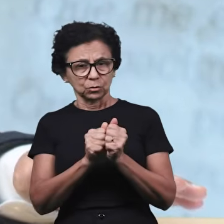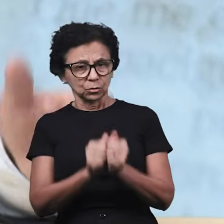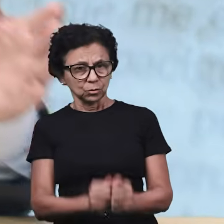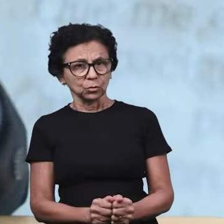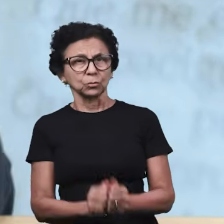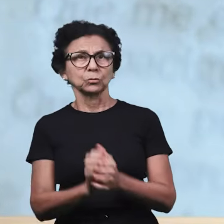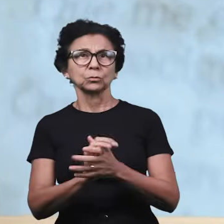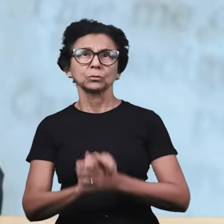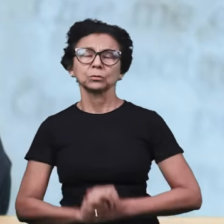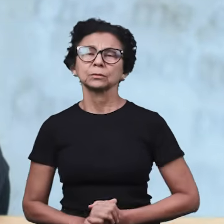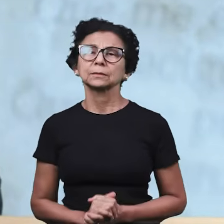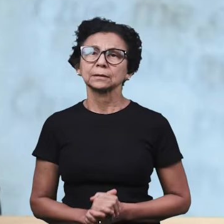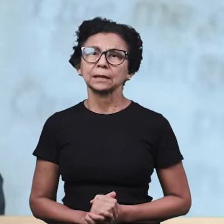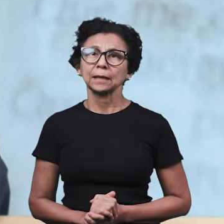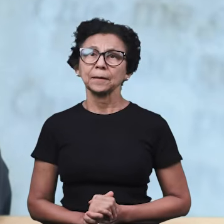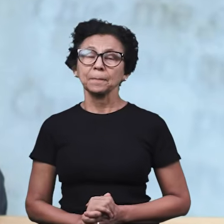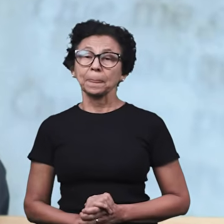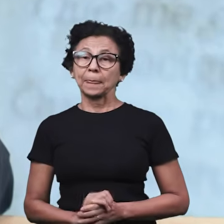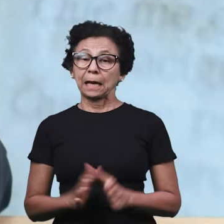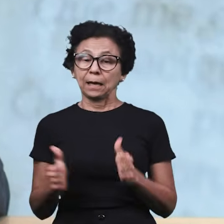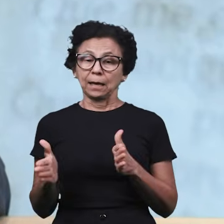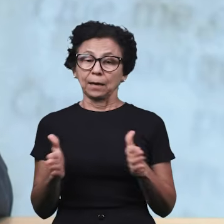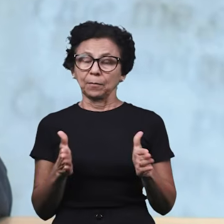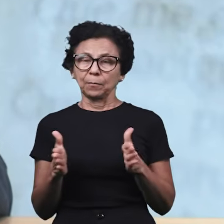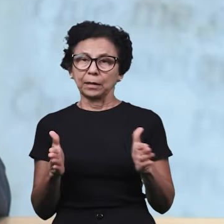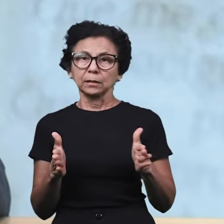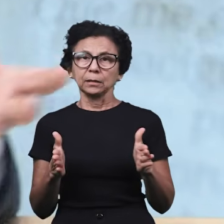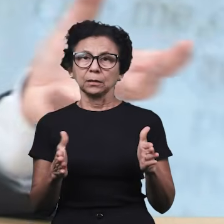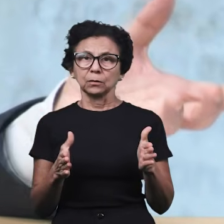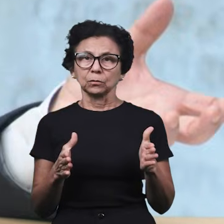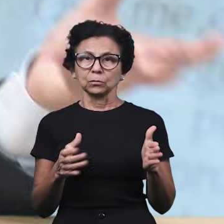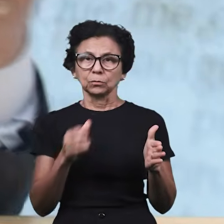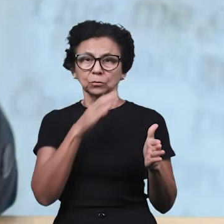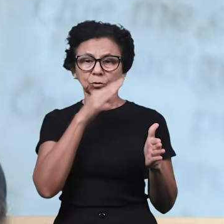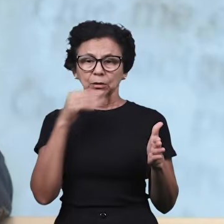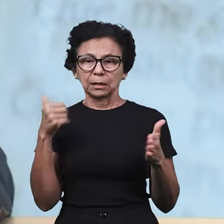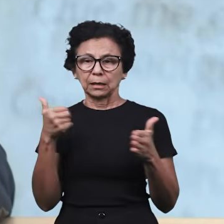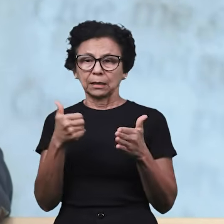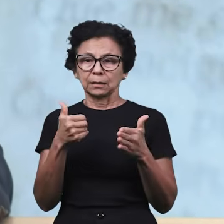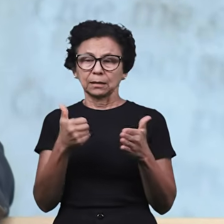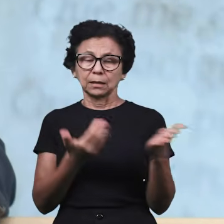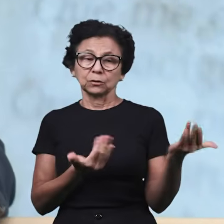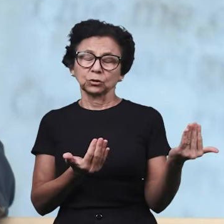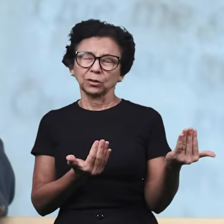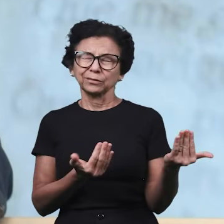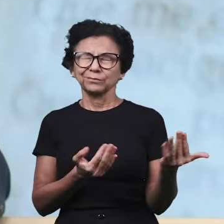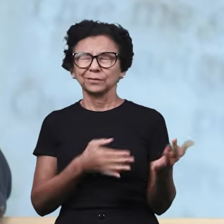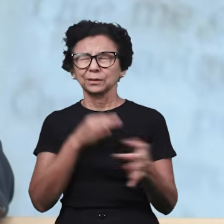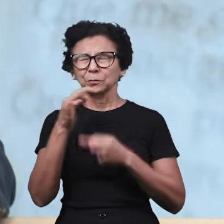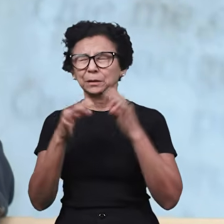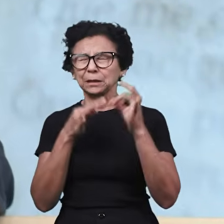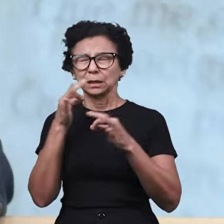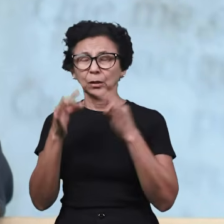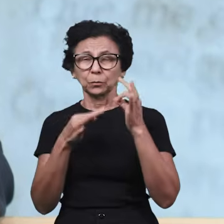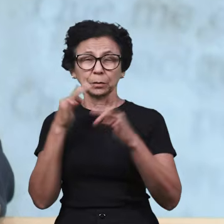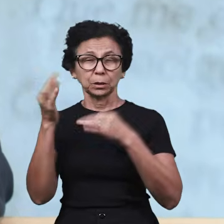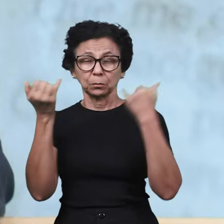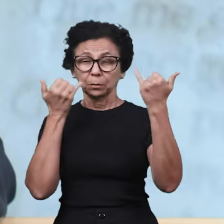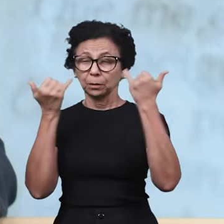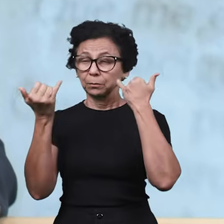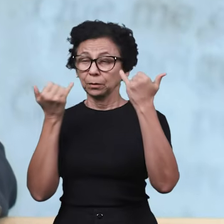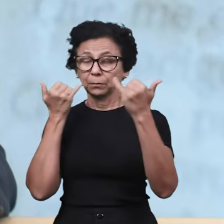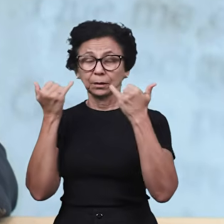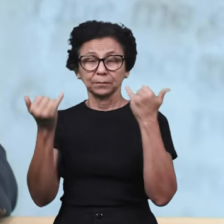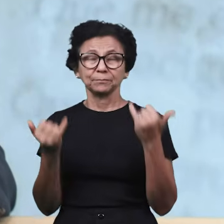essa tensão. Mas essa fase, adolescência e juventude, são tantas opiniões entrando, e há um caso de um jovem